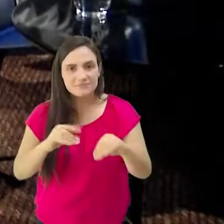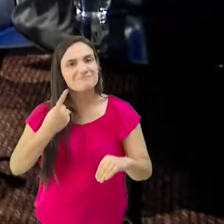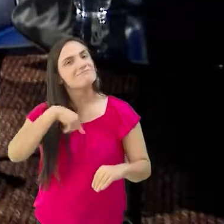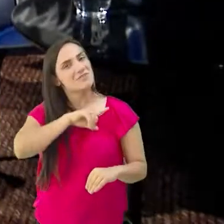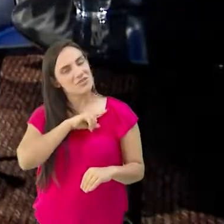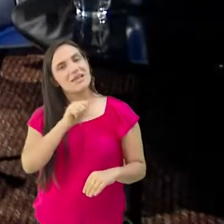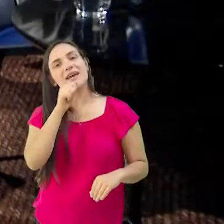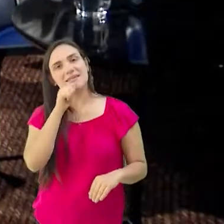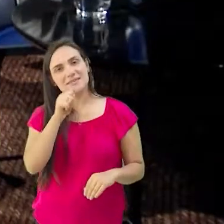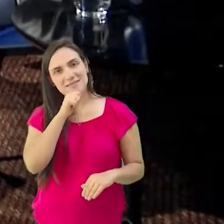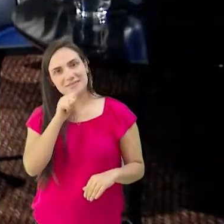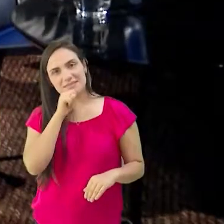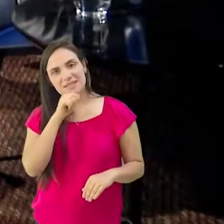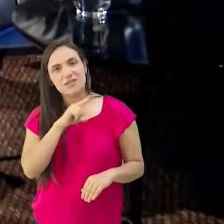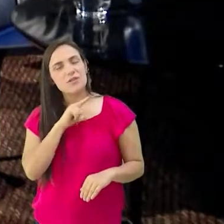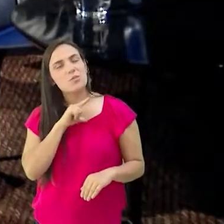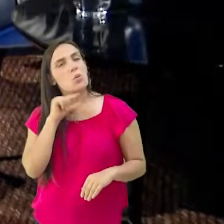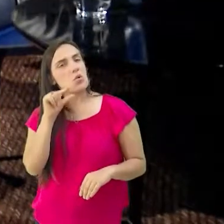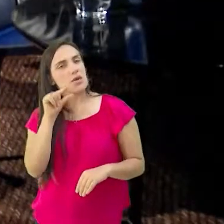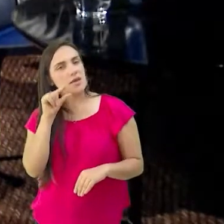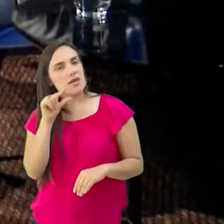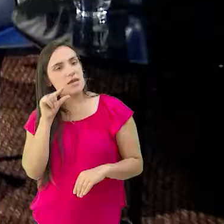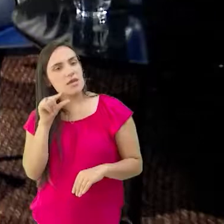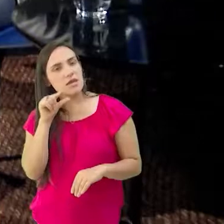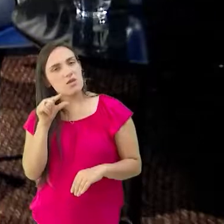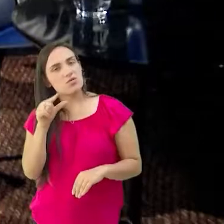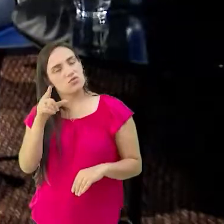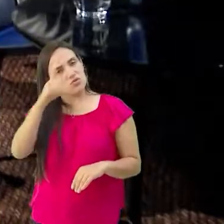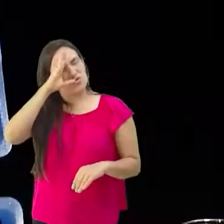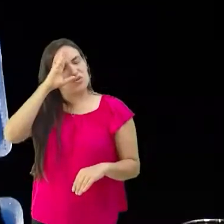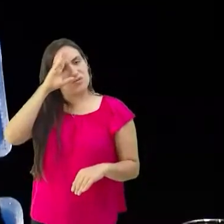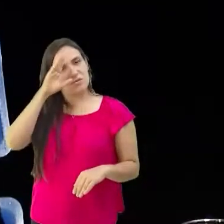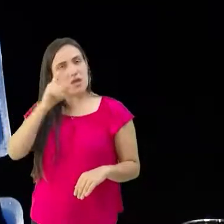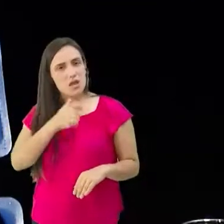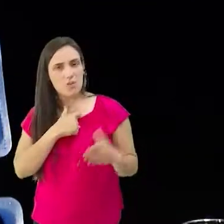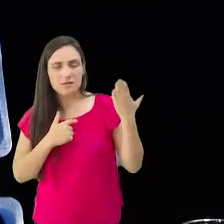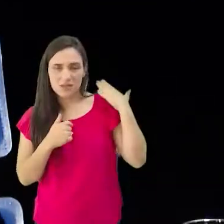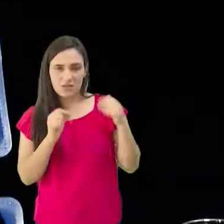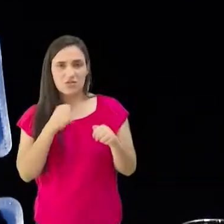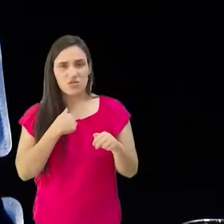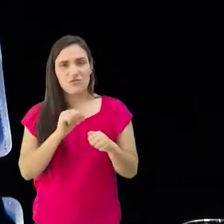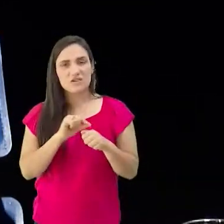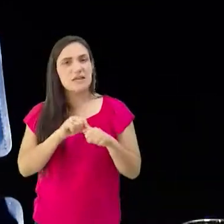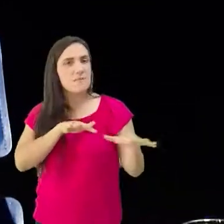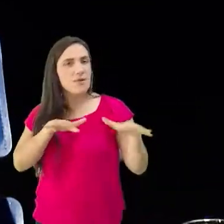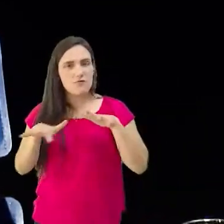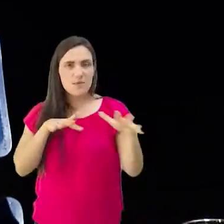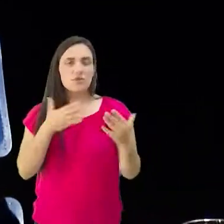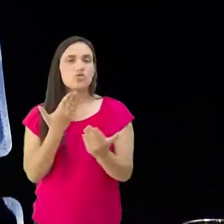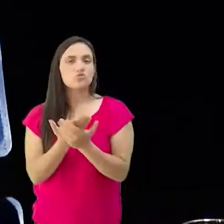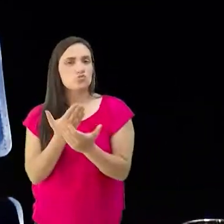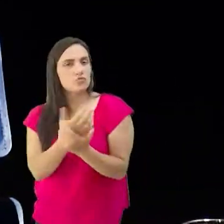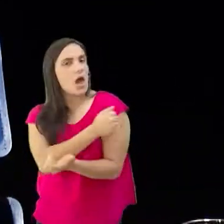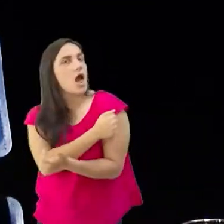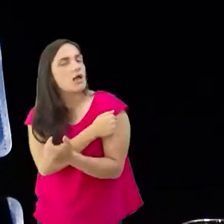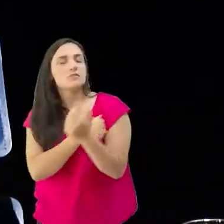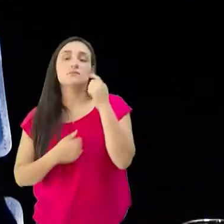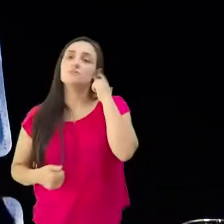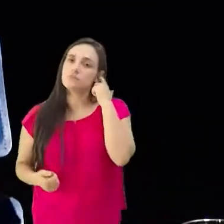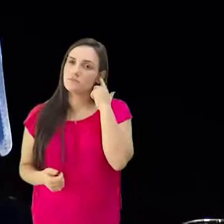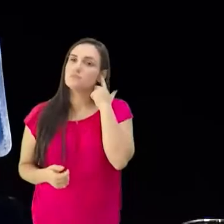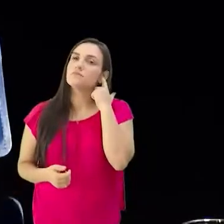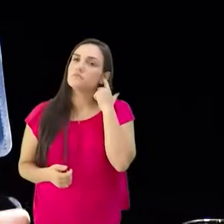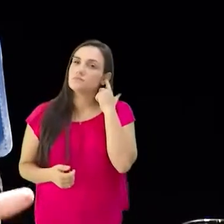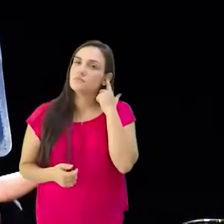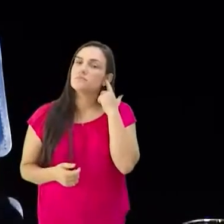da ditadura, pois né? Não pegamos nada dela e já era um saco, né? Já era um saco. Eu fazia movimento estudantil, então cheguei assim